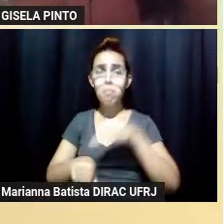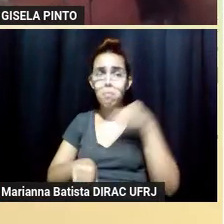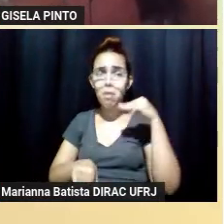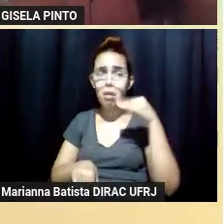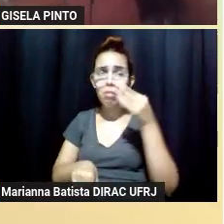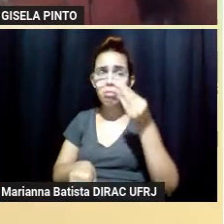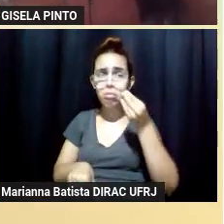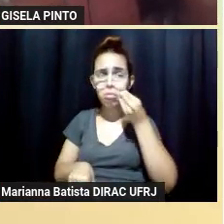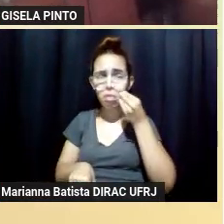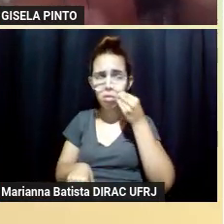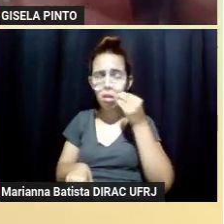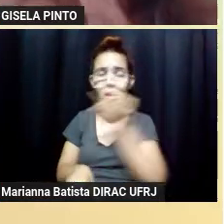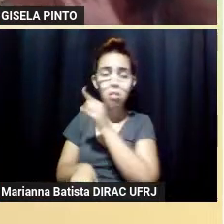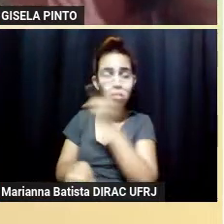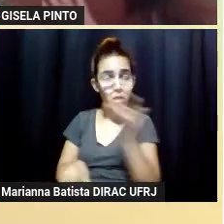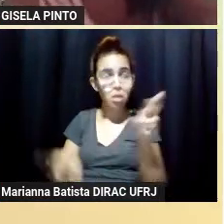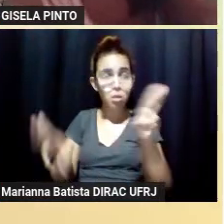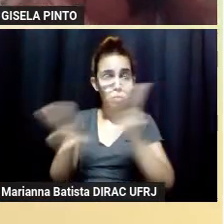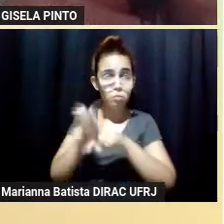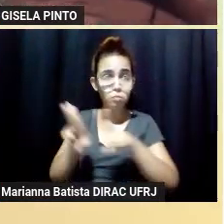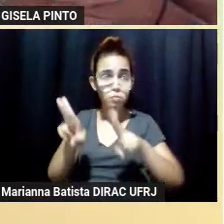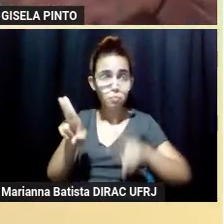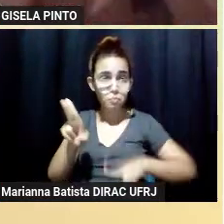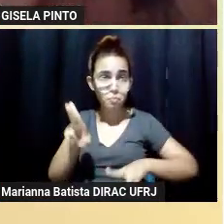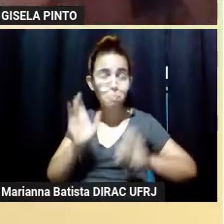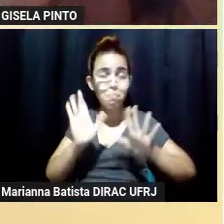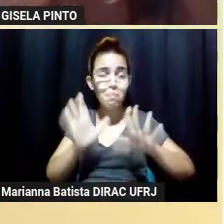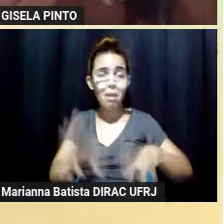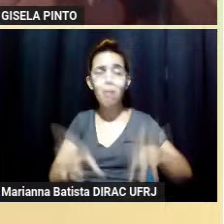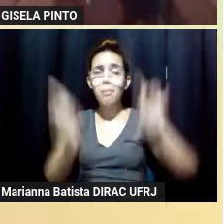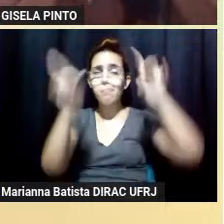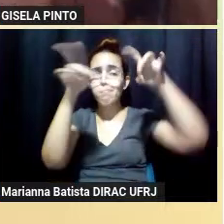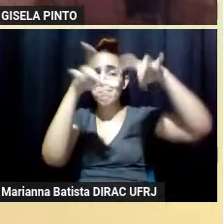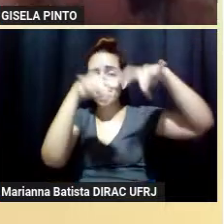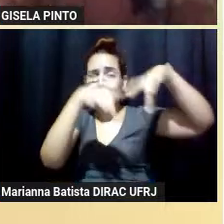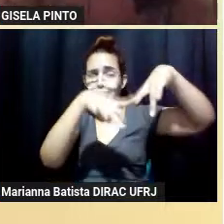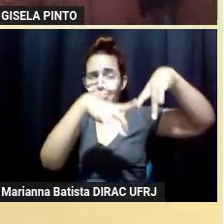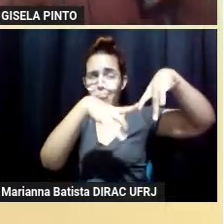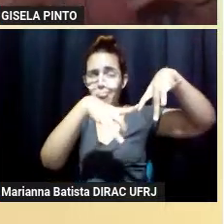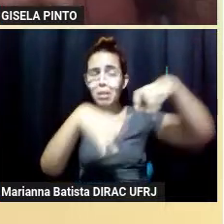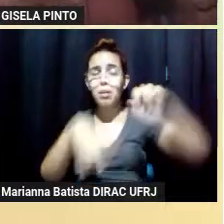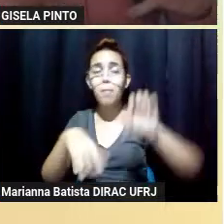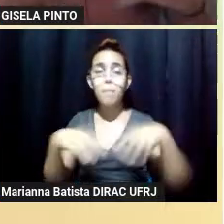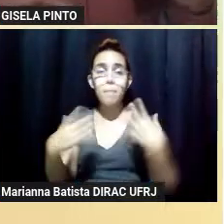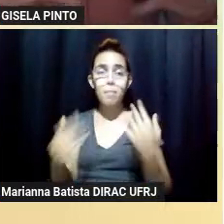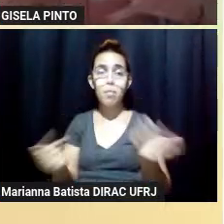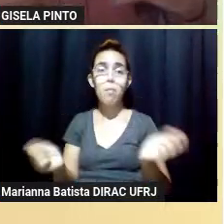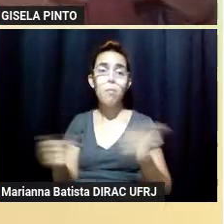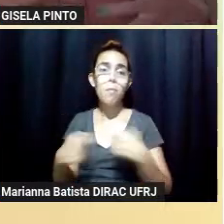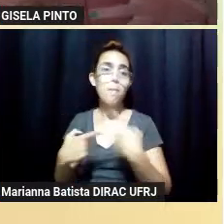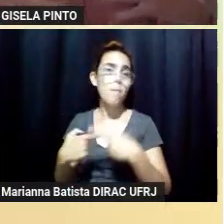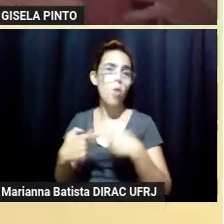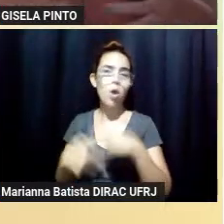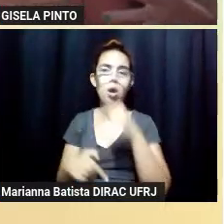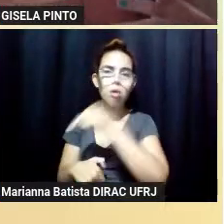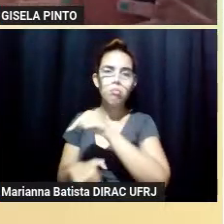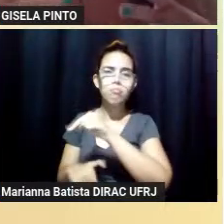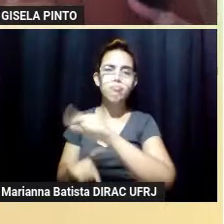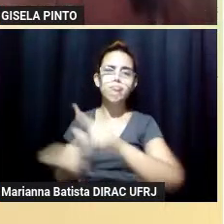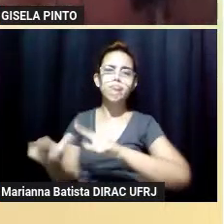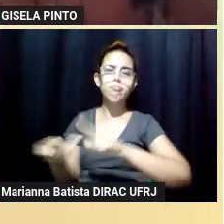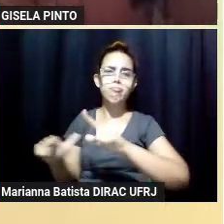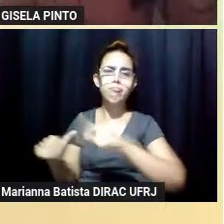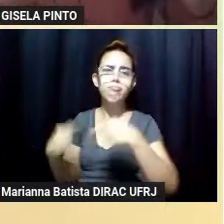na UFRJ, eu acabei não seguindo adiante, para poder dar andamento nas demais